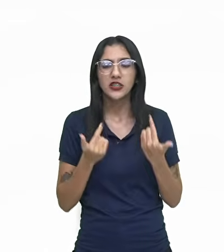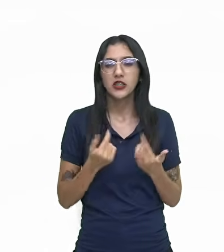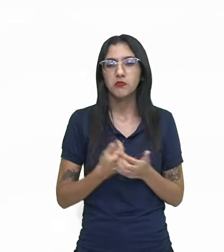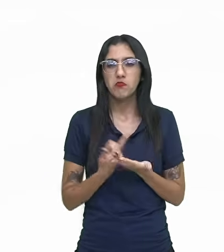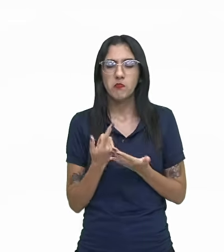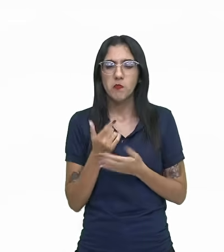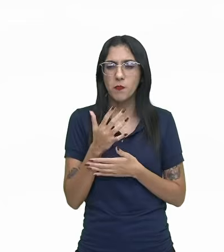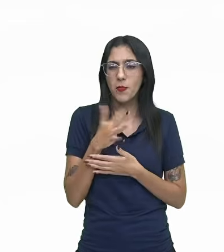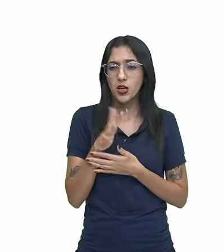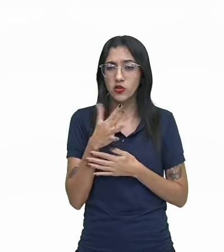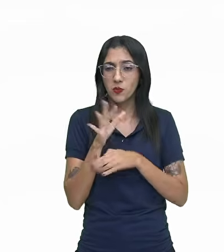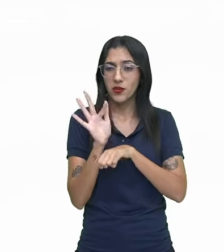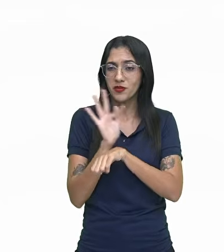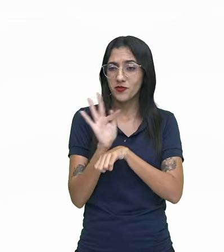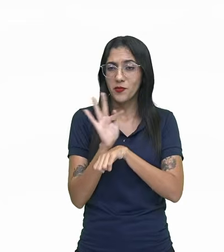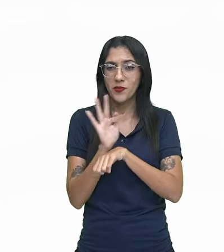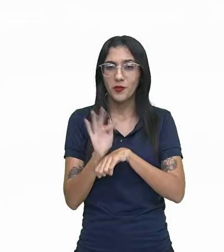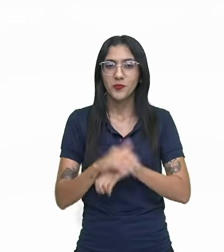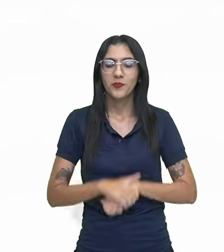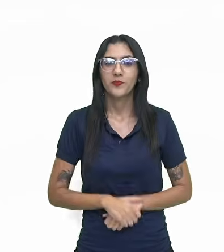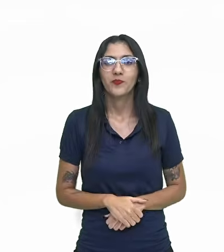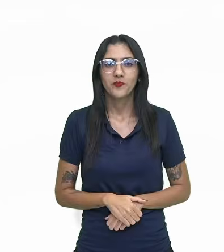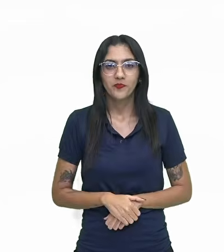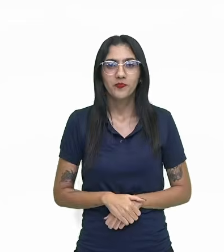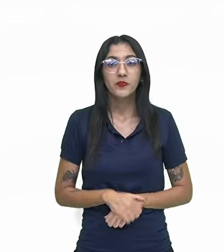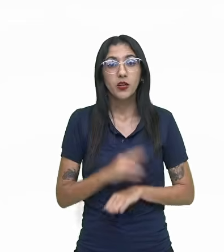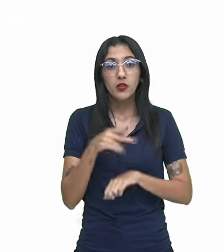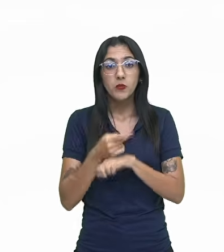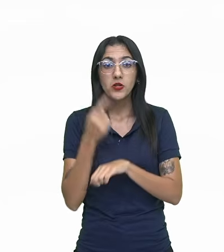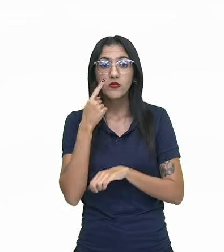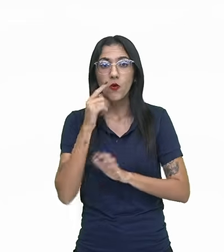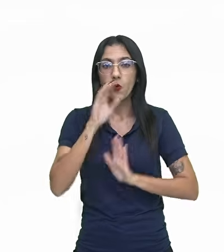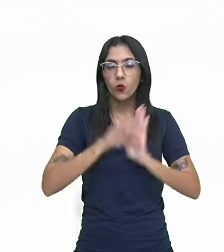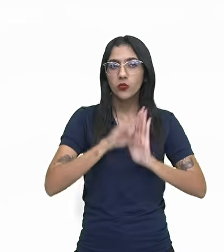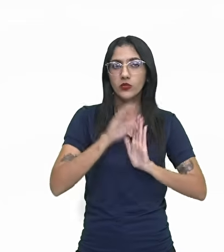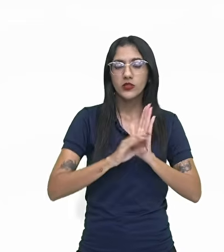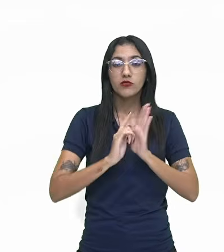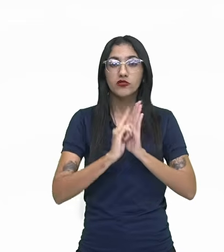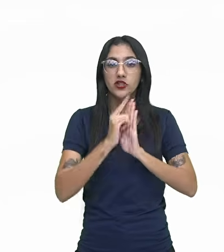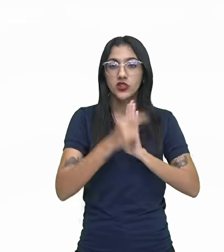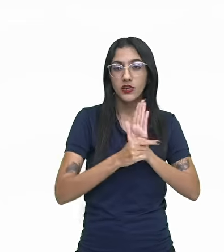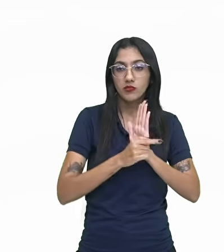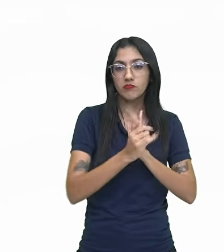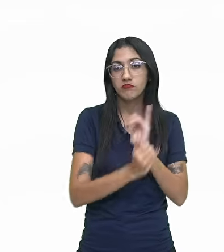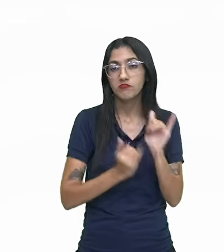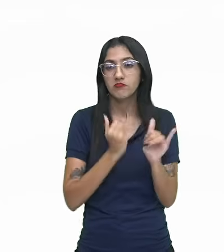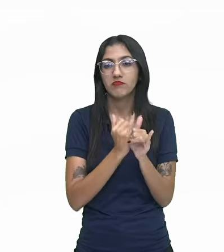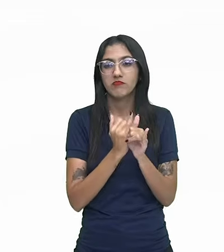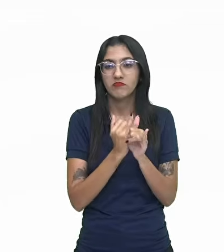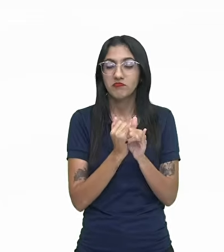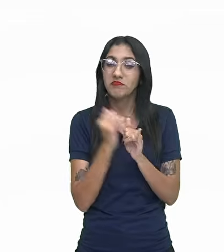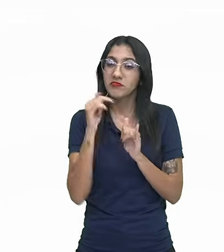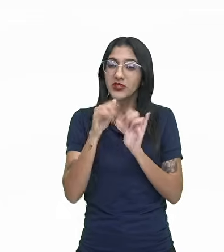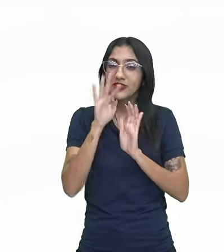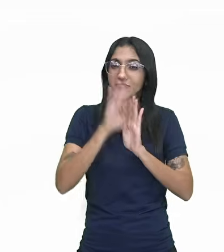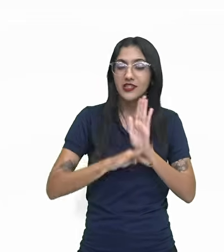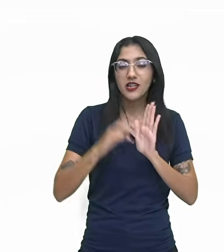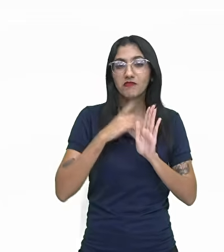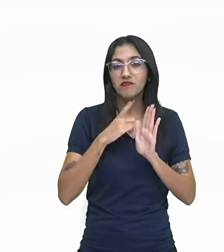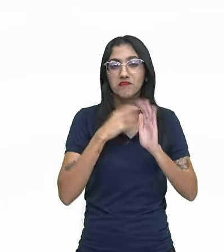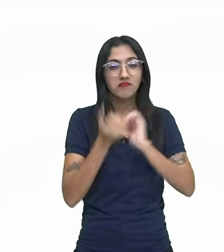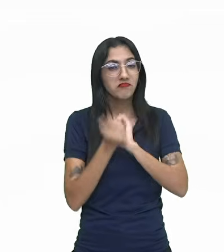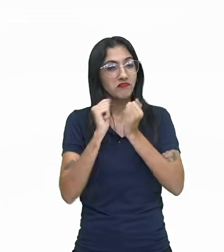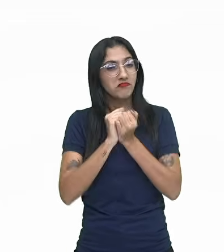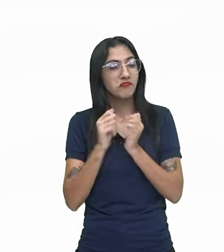língua portuguesa, entre outras. Depois nós vimos o conceito de gêneros digitais, que são esses textos que se voltam